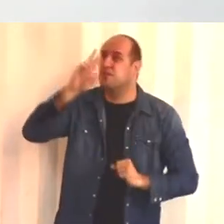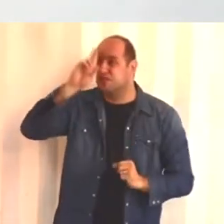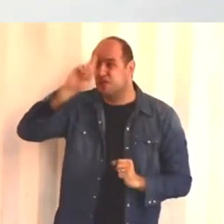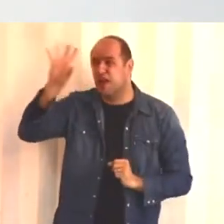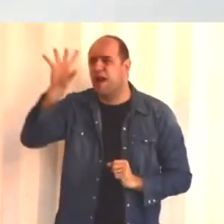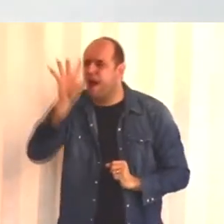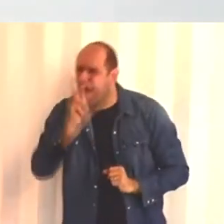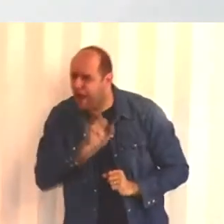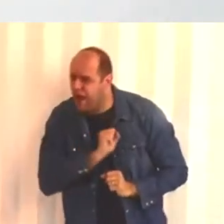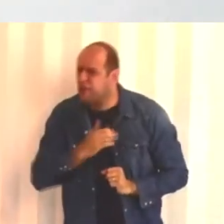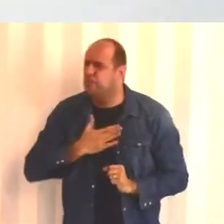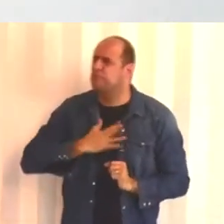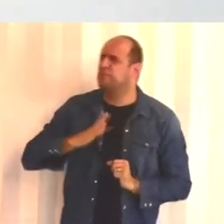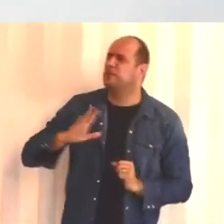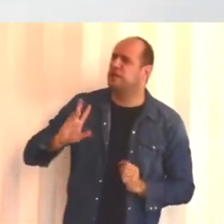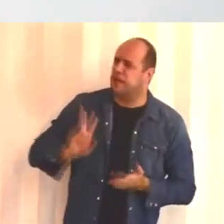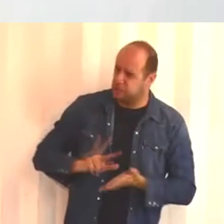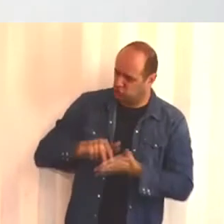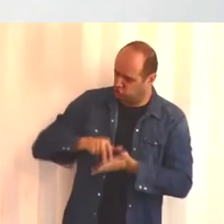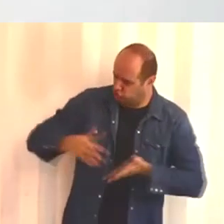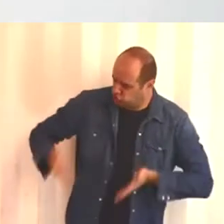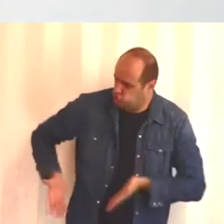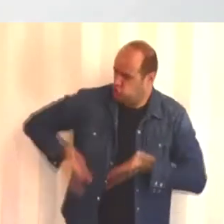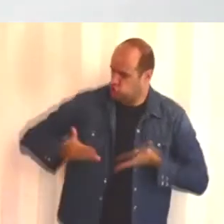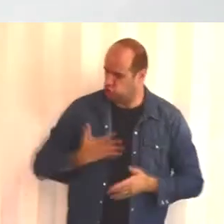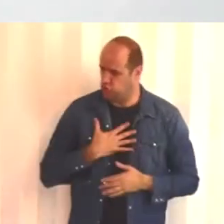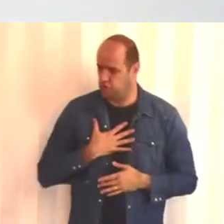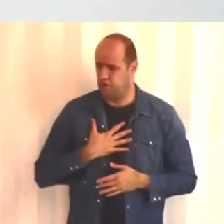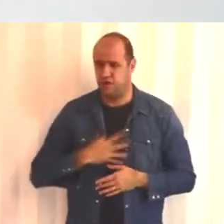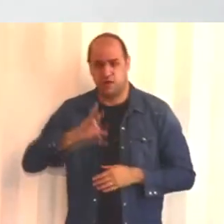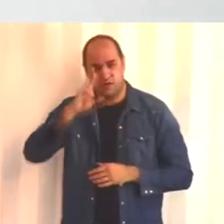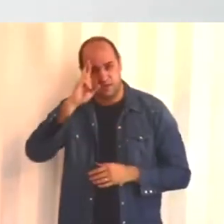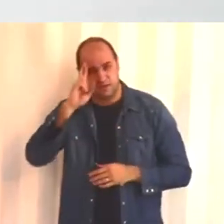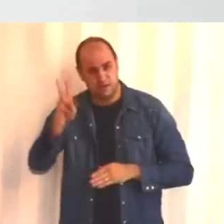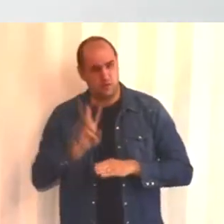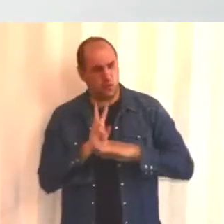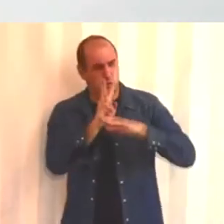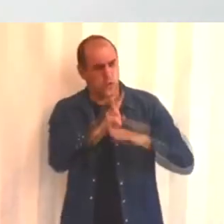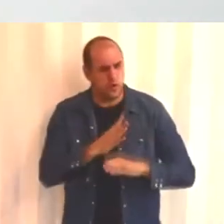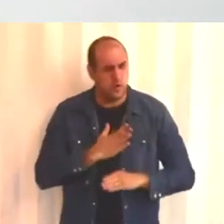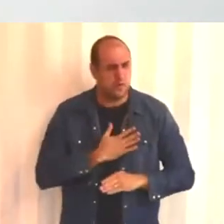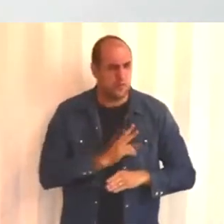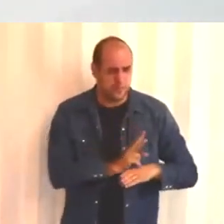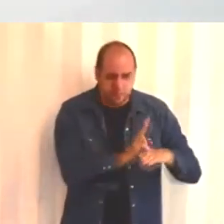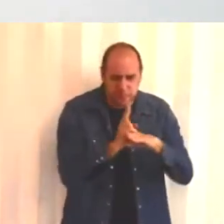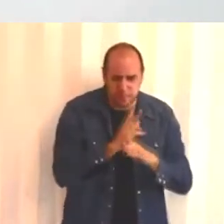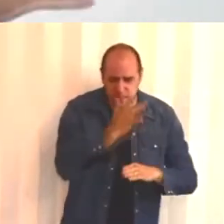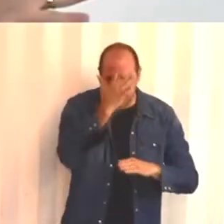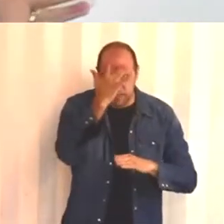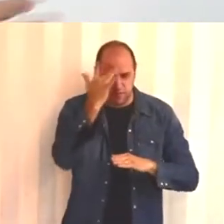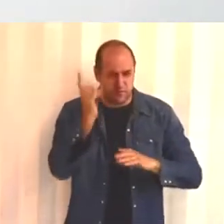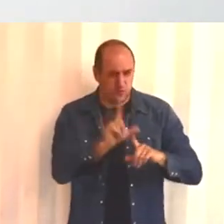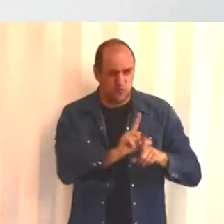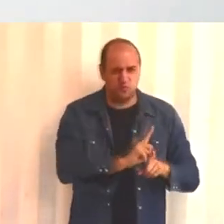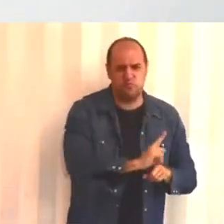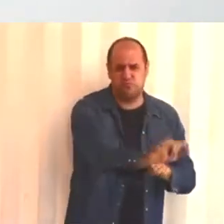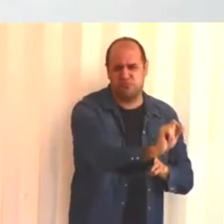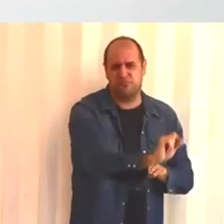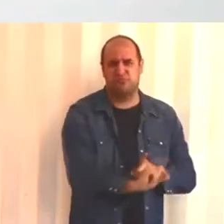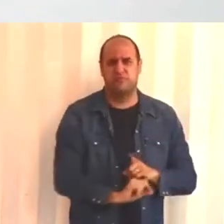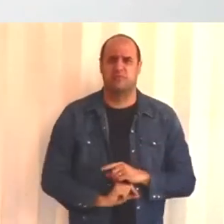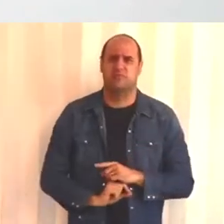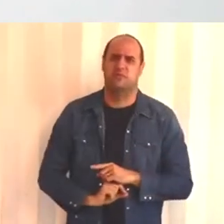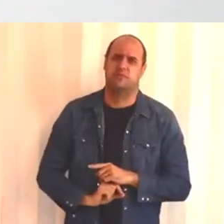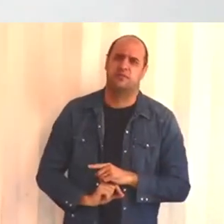ama, o Senhor é aquele que me levanta quando eu estou abatido, o Senhor é aquele que socorre pessoas que estão muitas vezes excluídas e